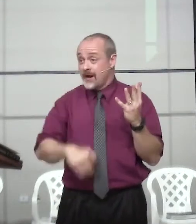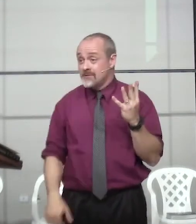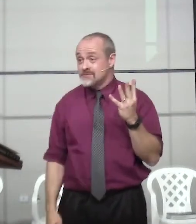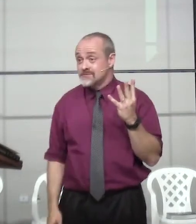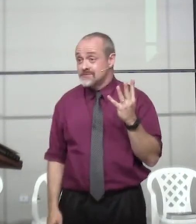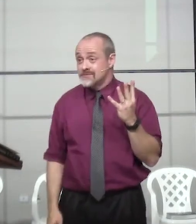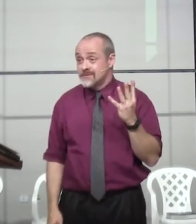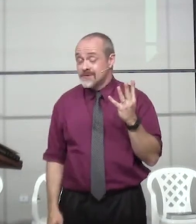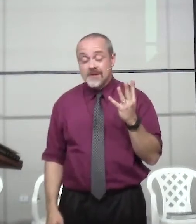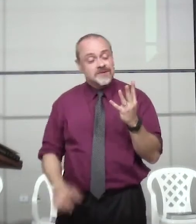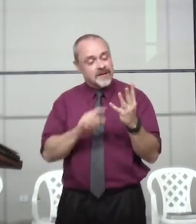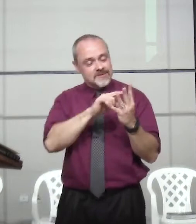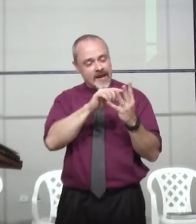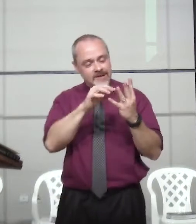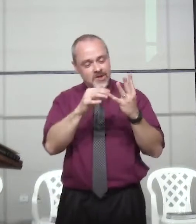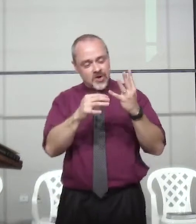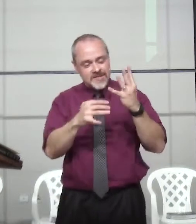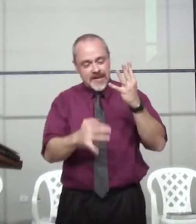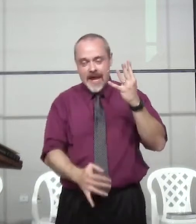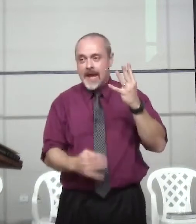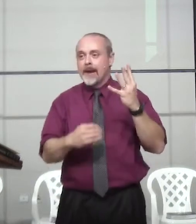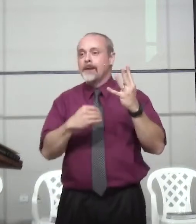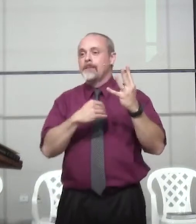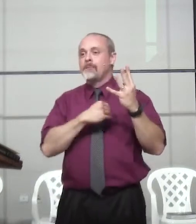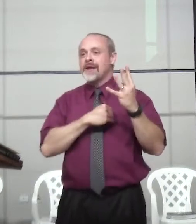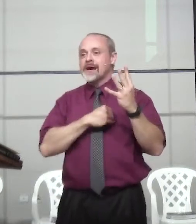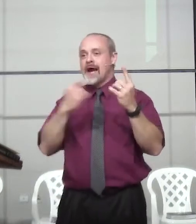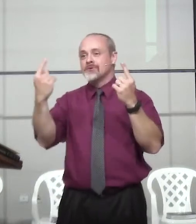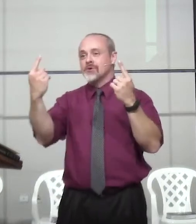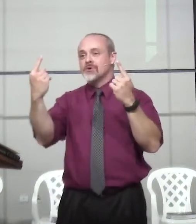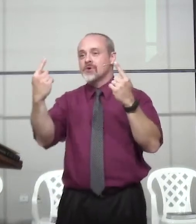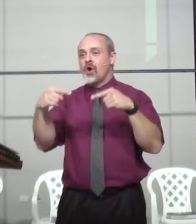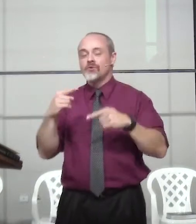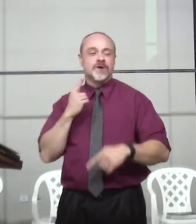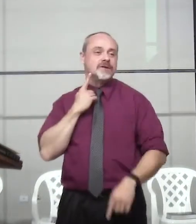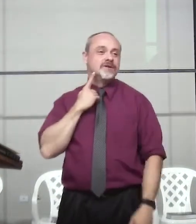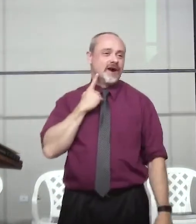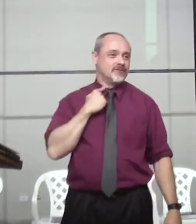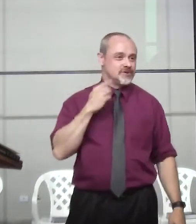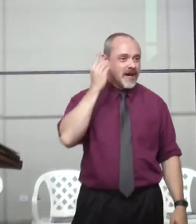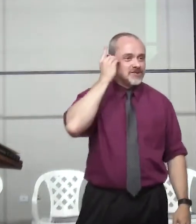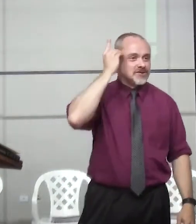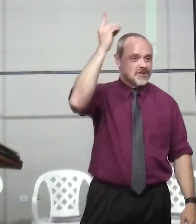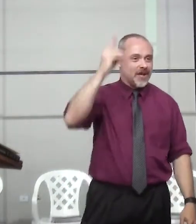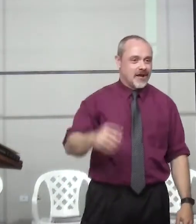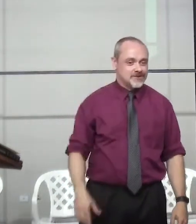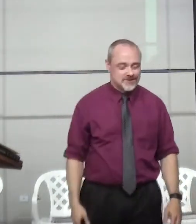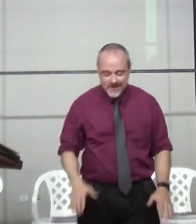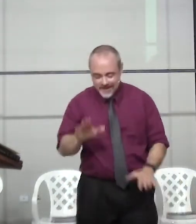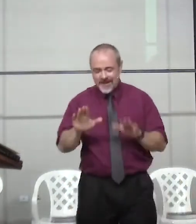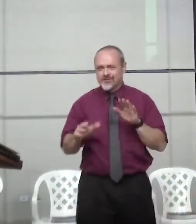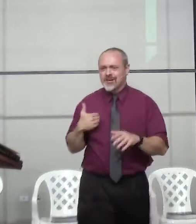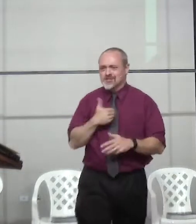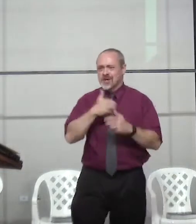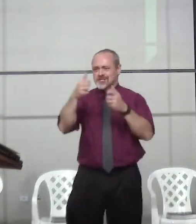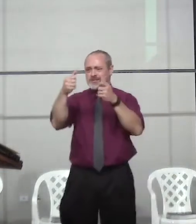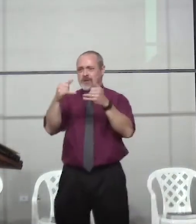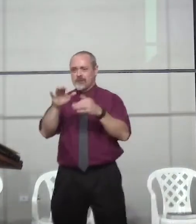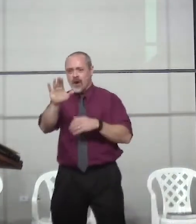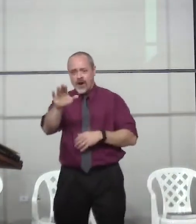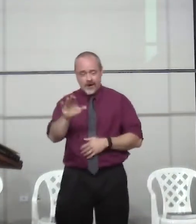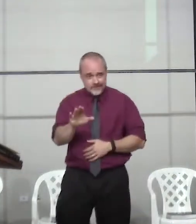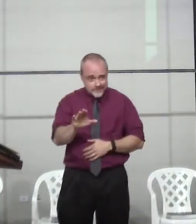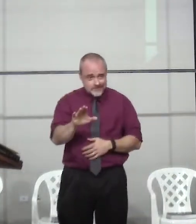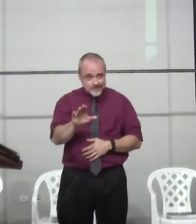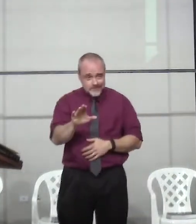Pensar mal? Tem tanta coisa que é pecado contra a vontade de Deus. E às vezes nós